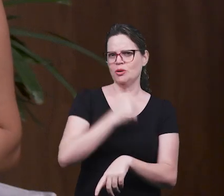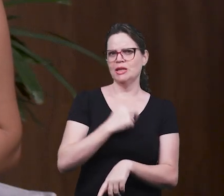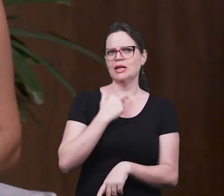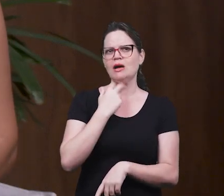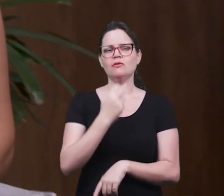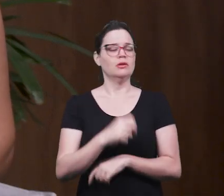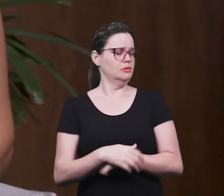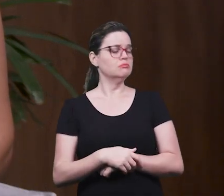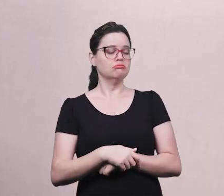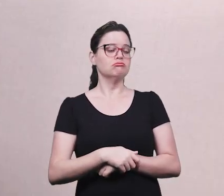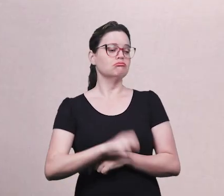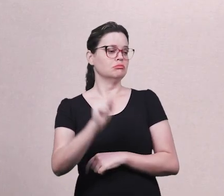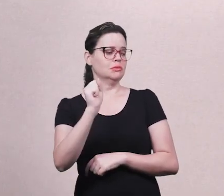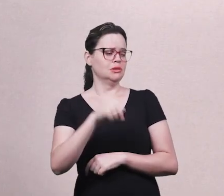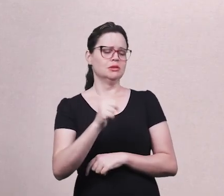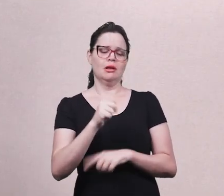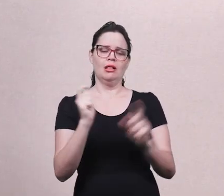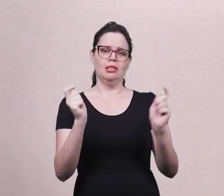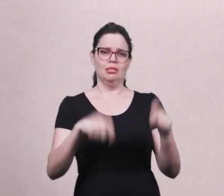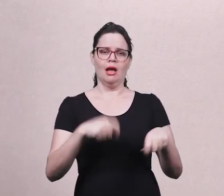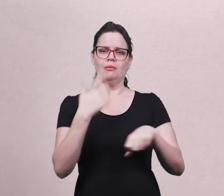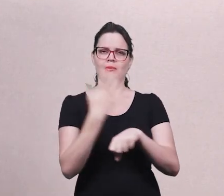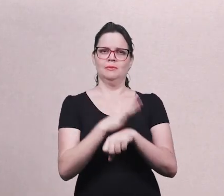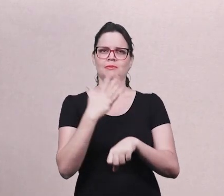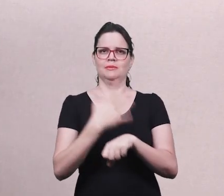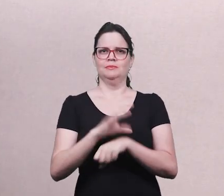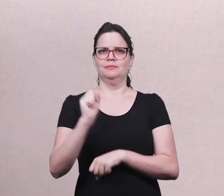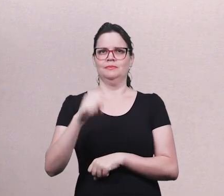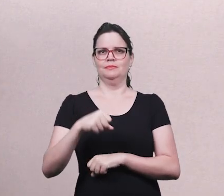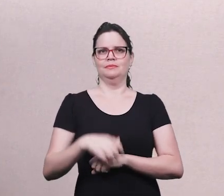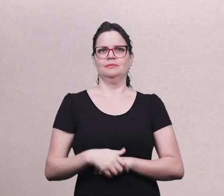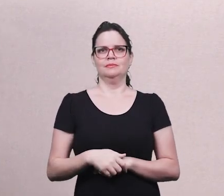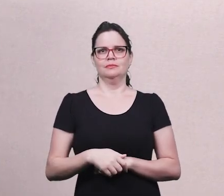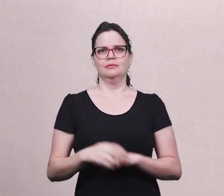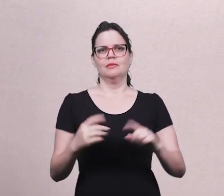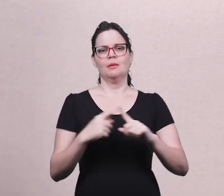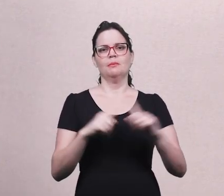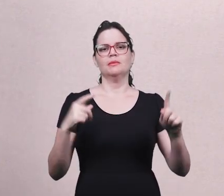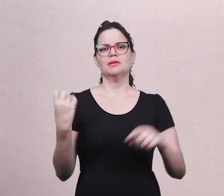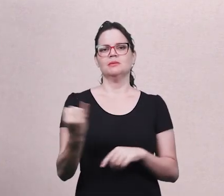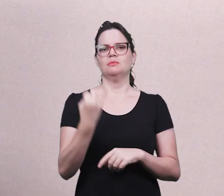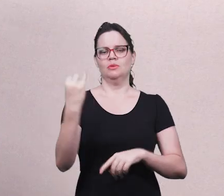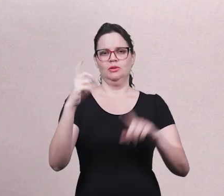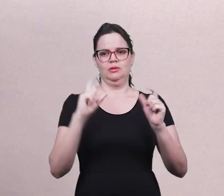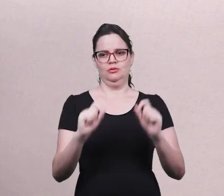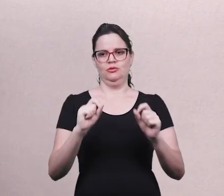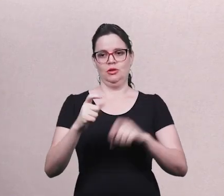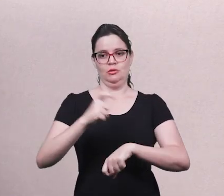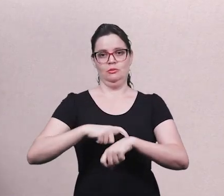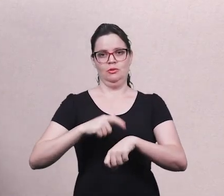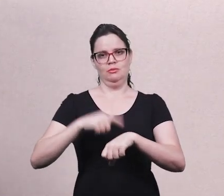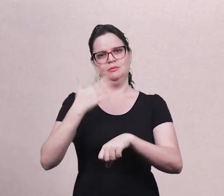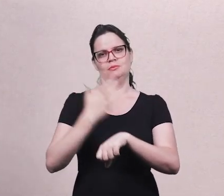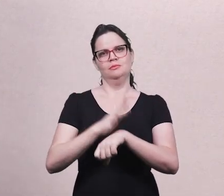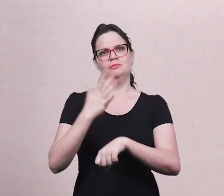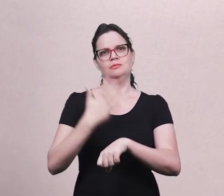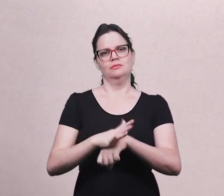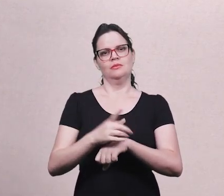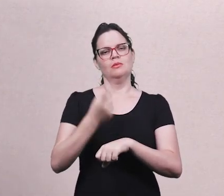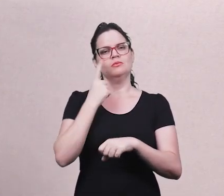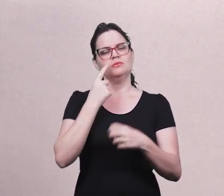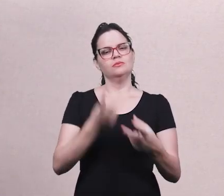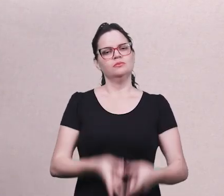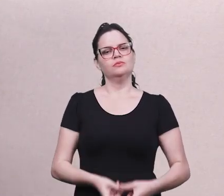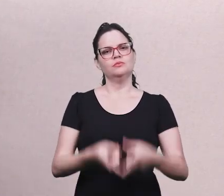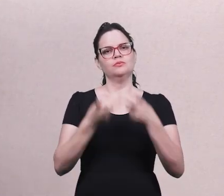o canto? Sim, é possível treinar. Mas é importante, nesse treino,